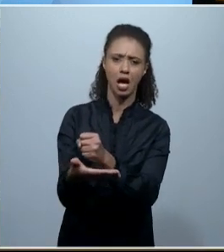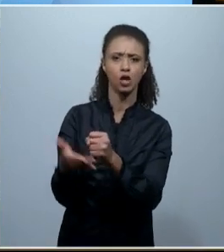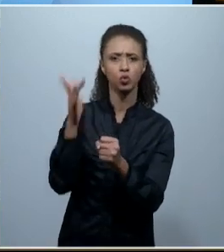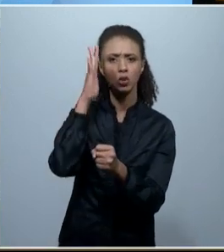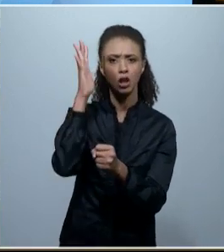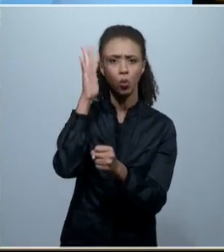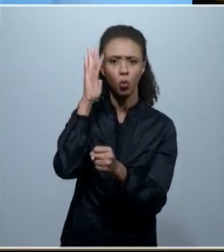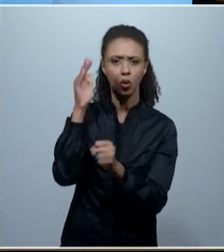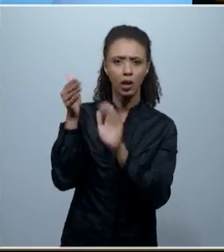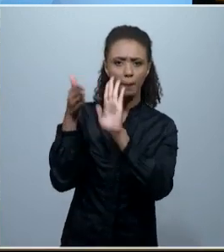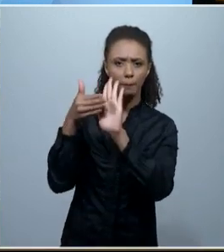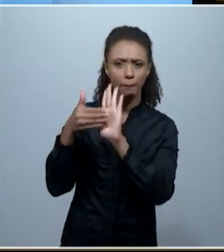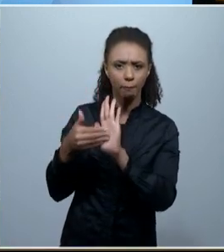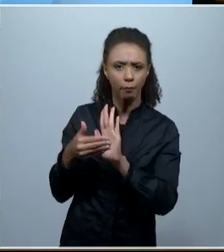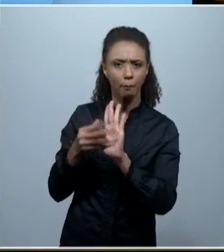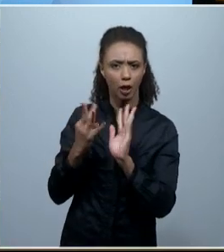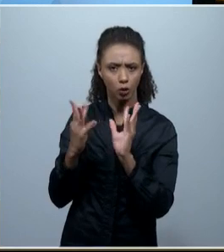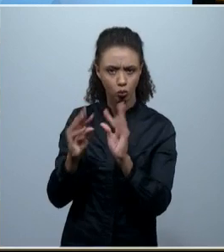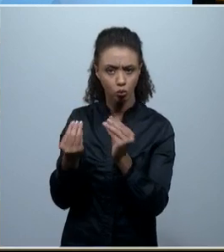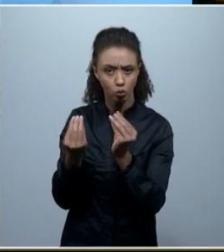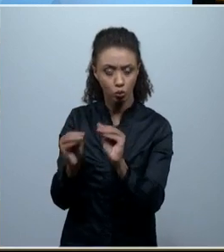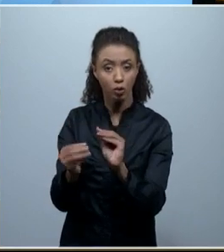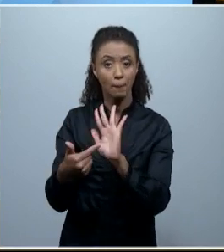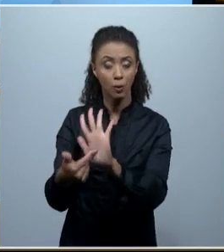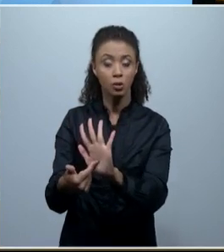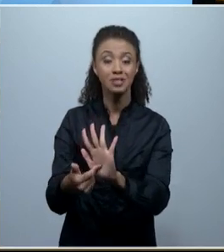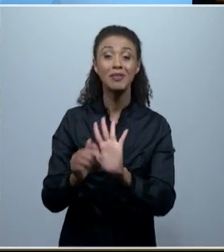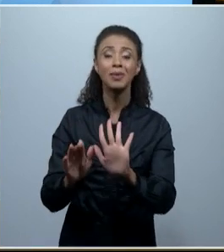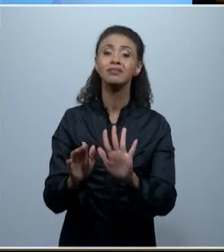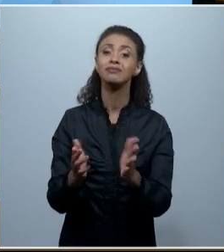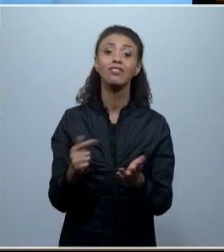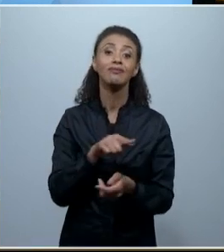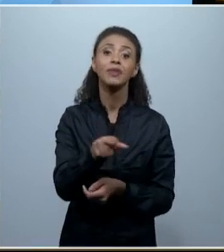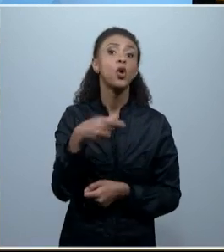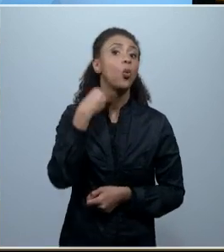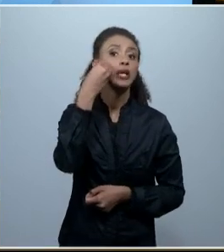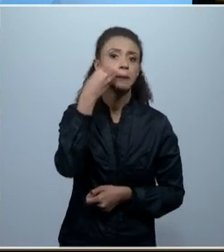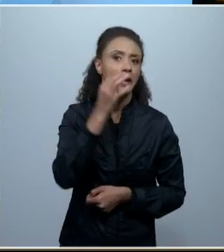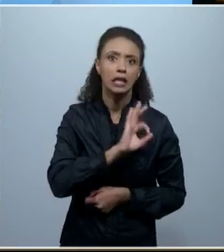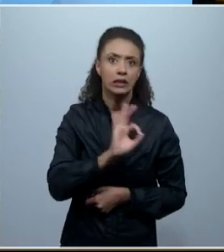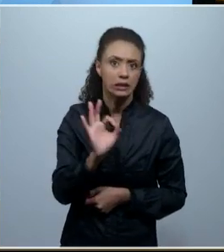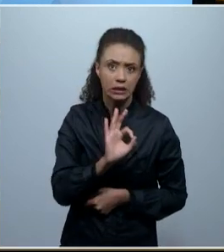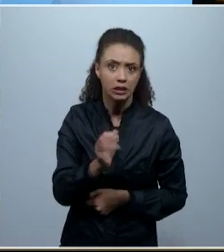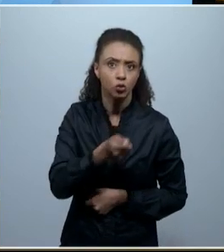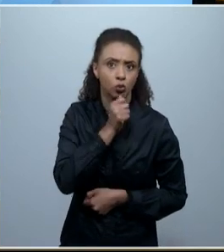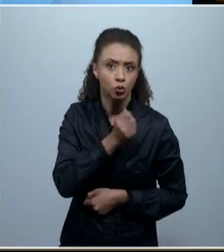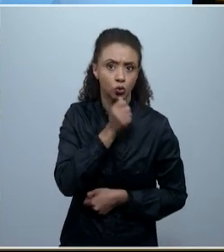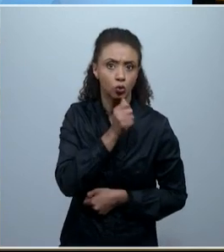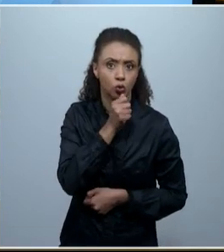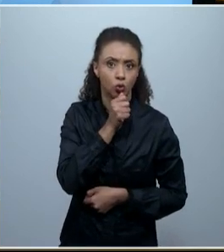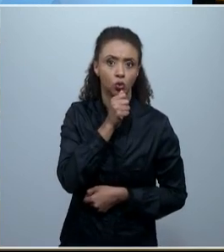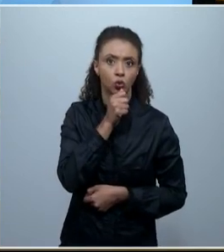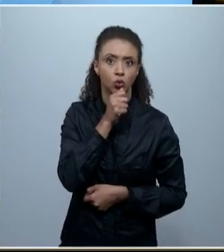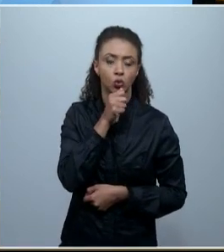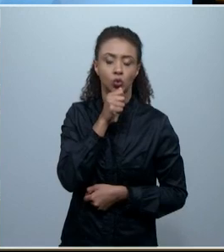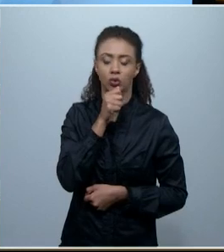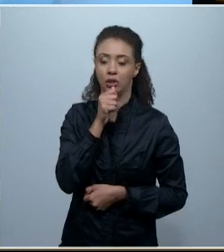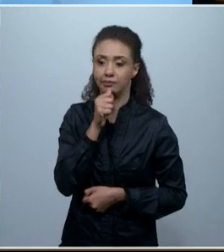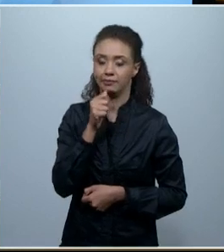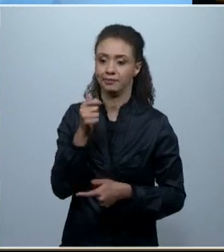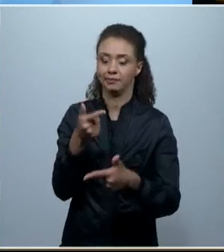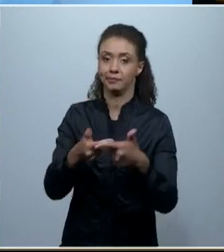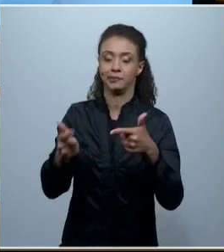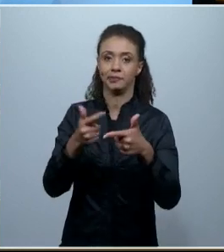ea é muito natural que quando a gente não tem experiência em fazer esse tipo de exercício é quando a gente está encontrando esse problema